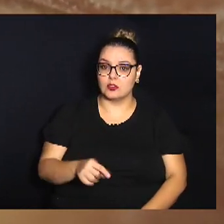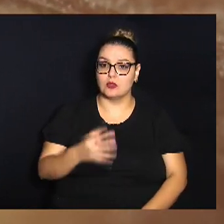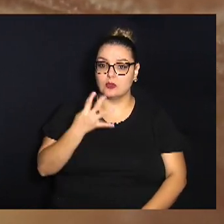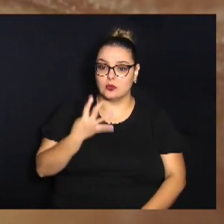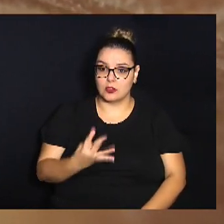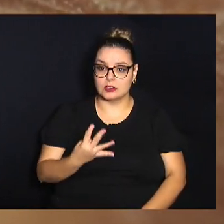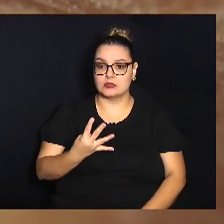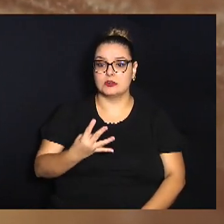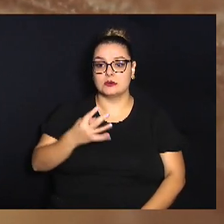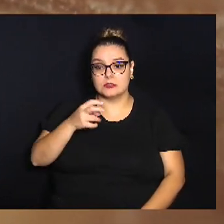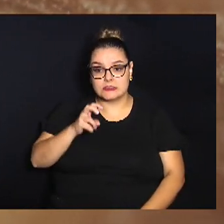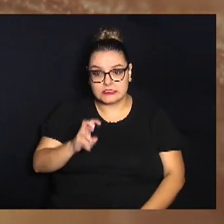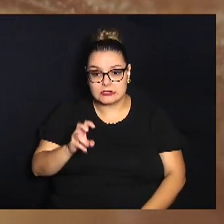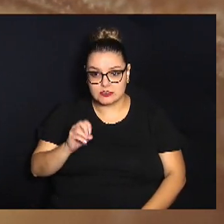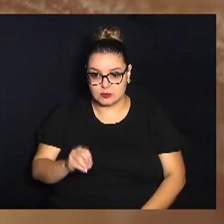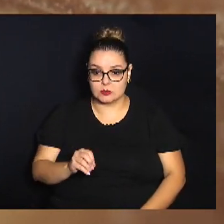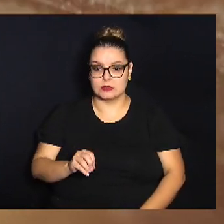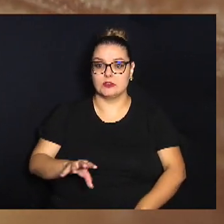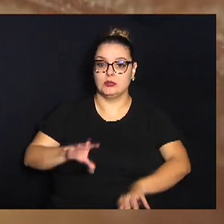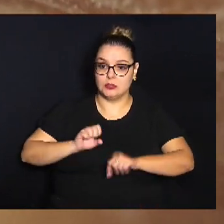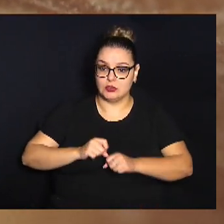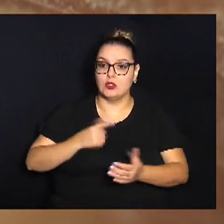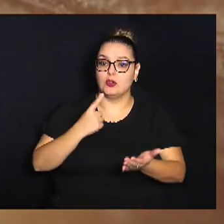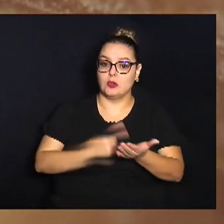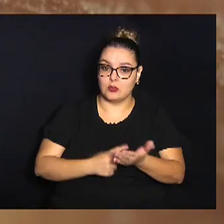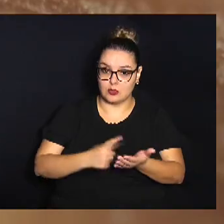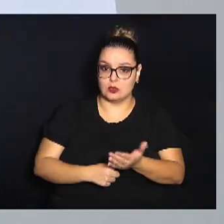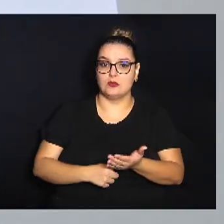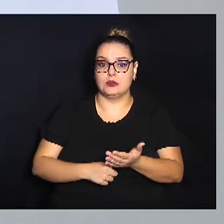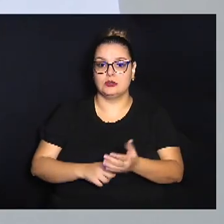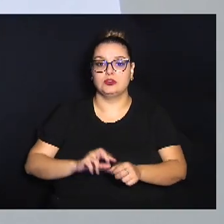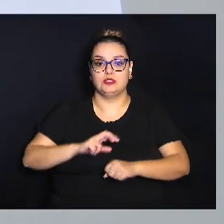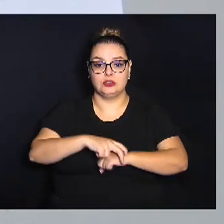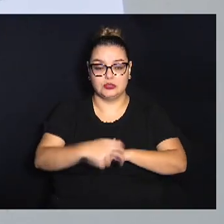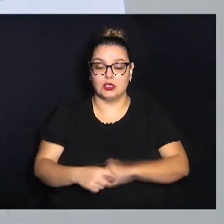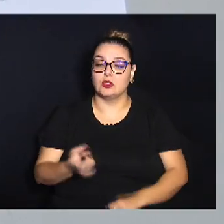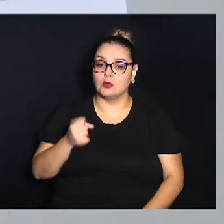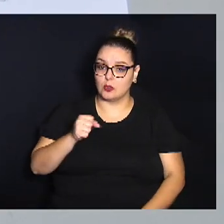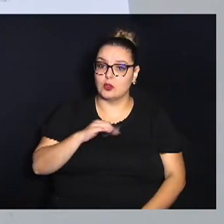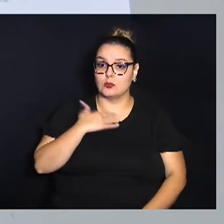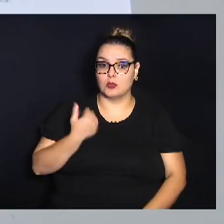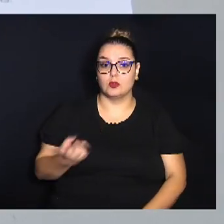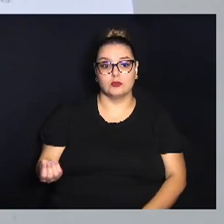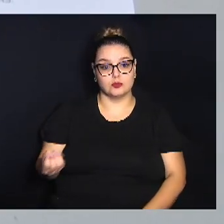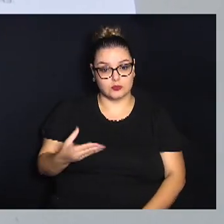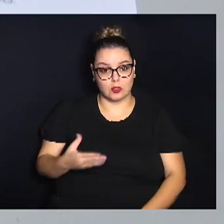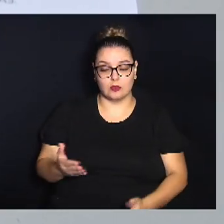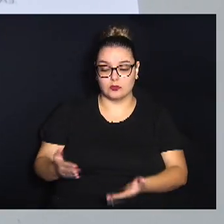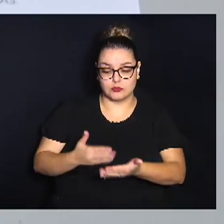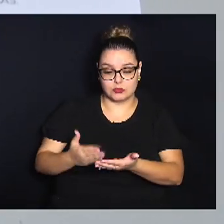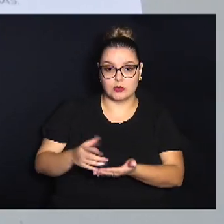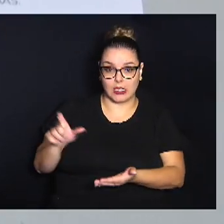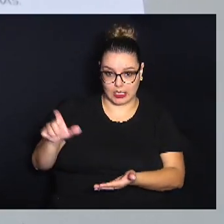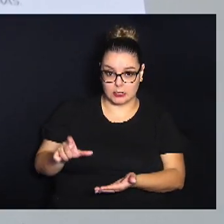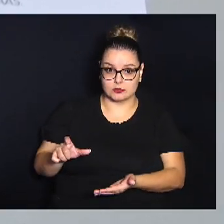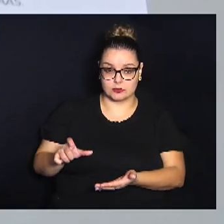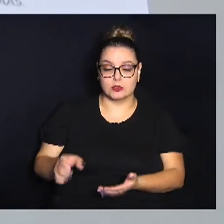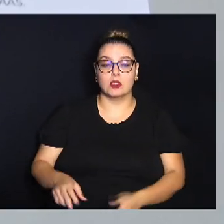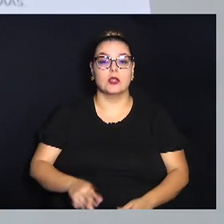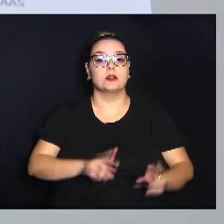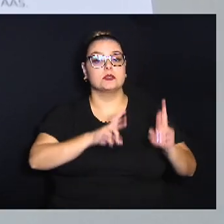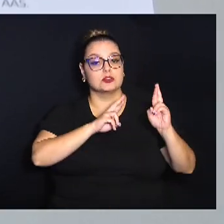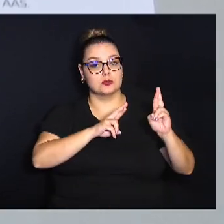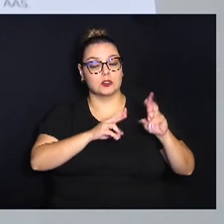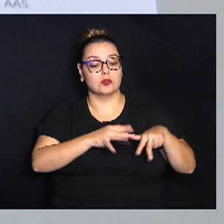38.450 casos confirmados de dengue e 8 mortes. Com o novo cartão, a expectativa é que os pacientes